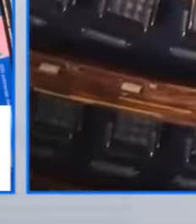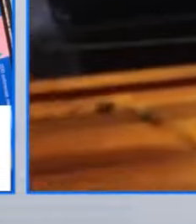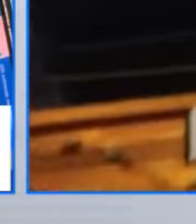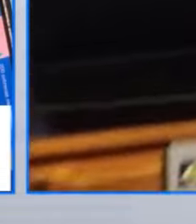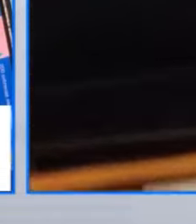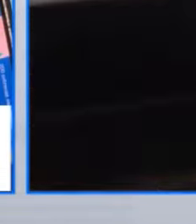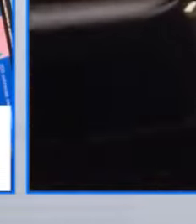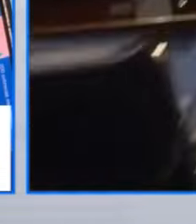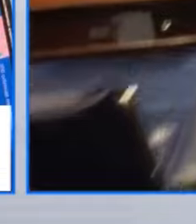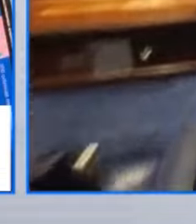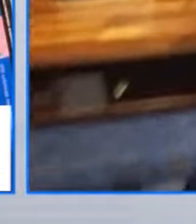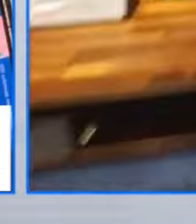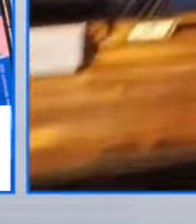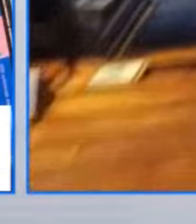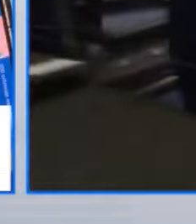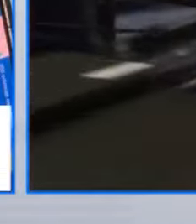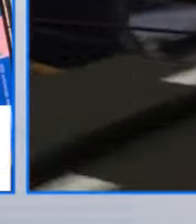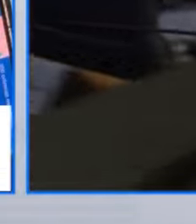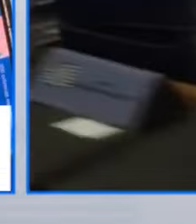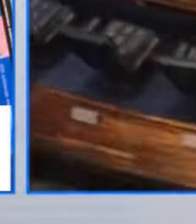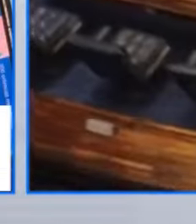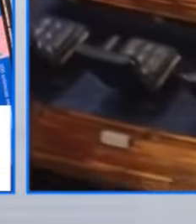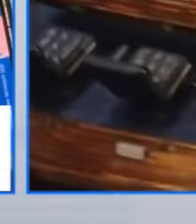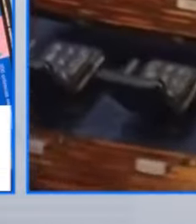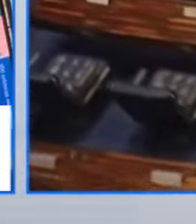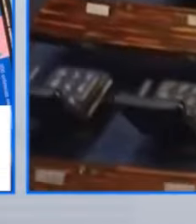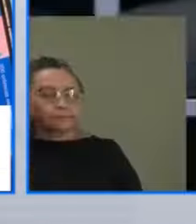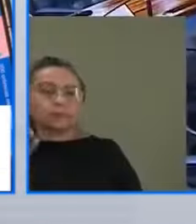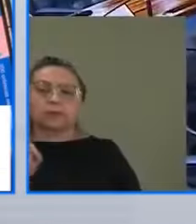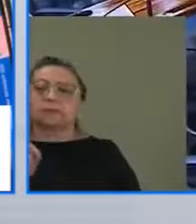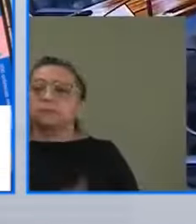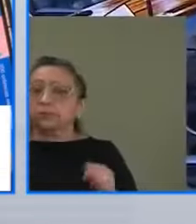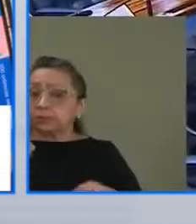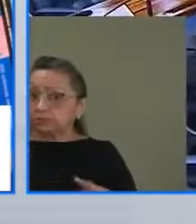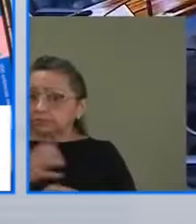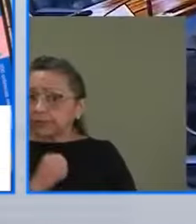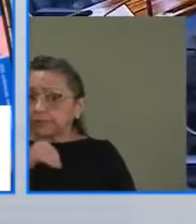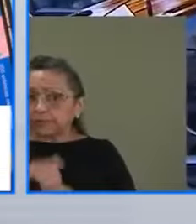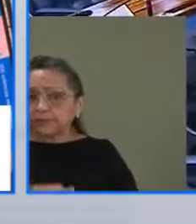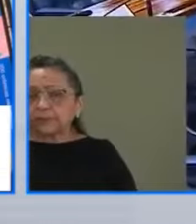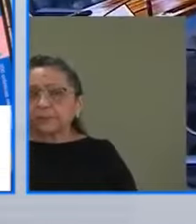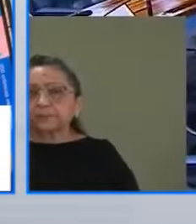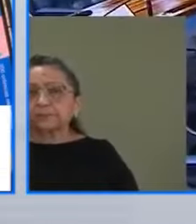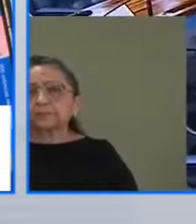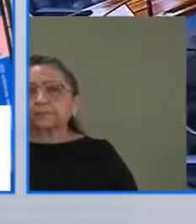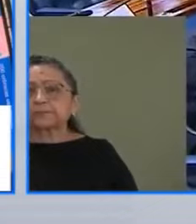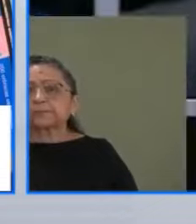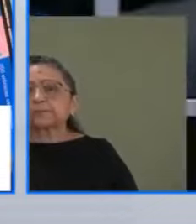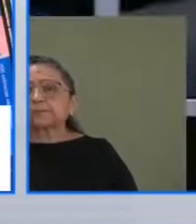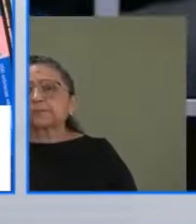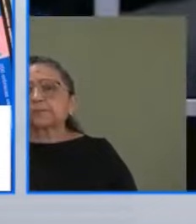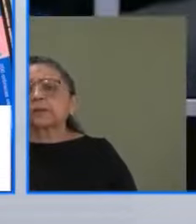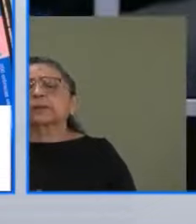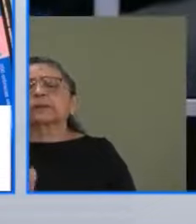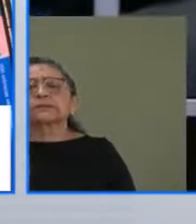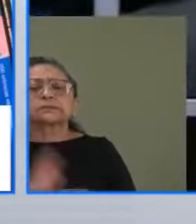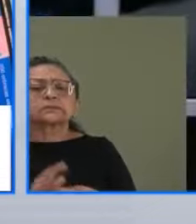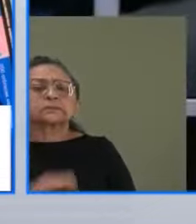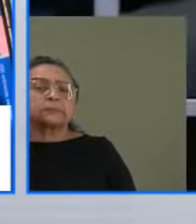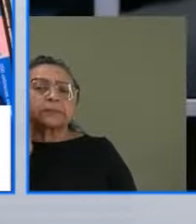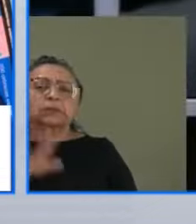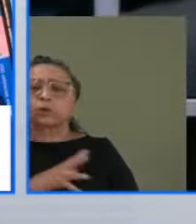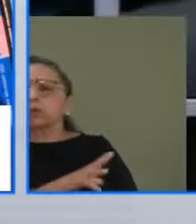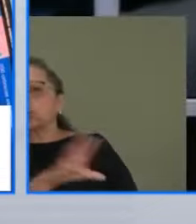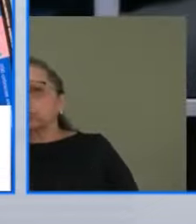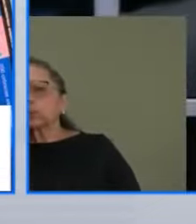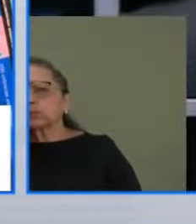seja colocado em armadilhas Essa é a lei da ficha limpa a lei da ficha limpa Yasmim que já